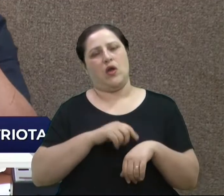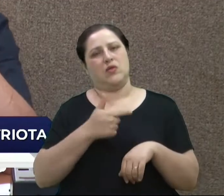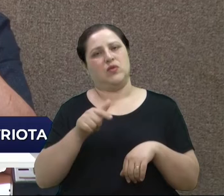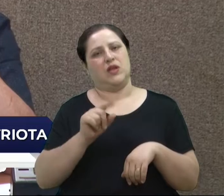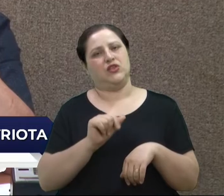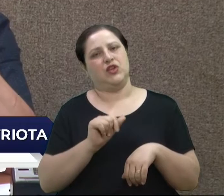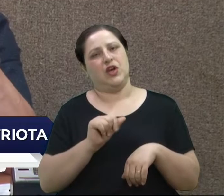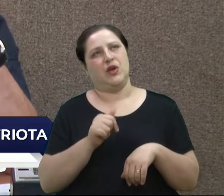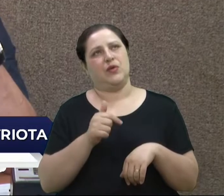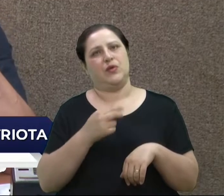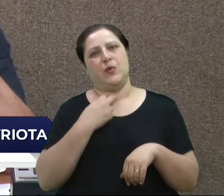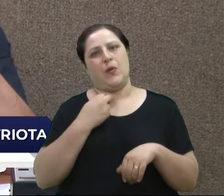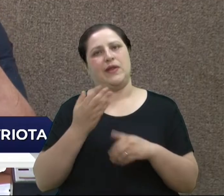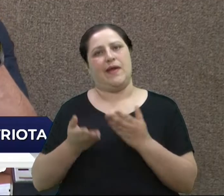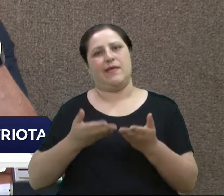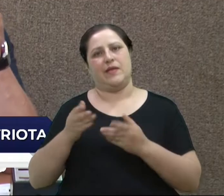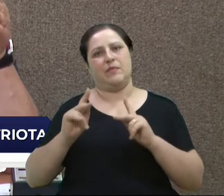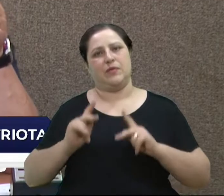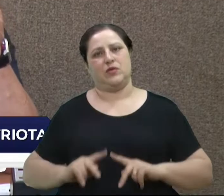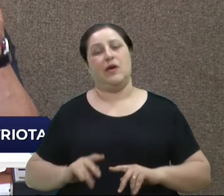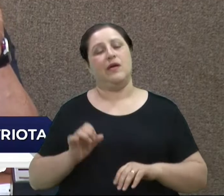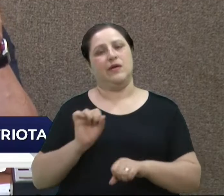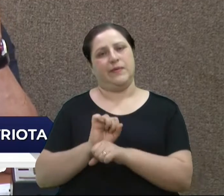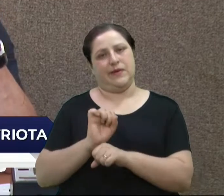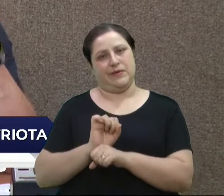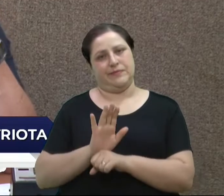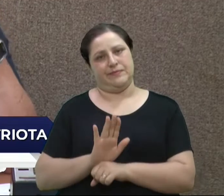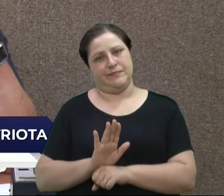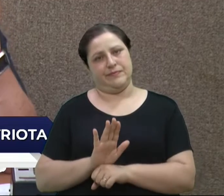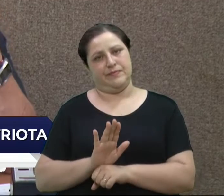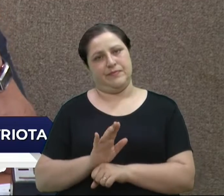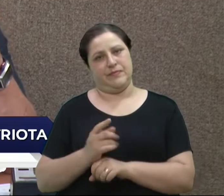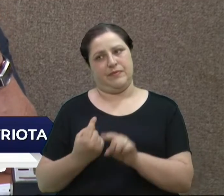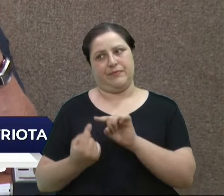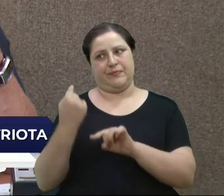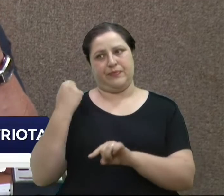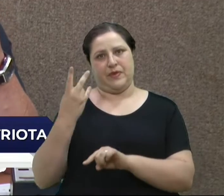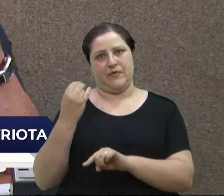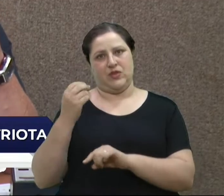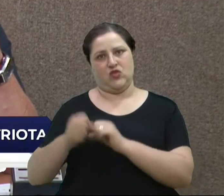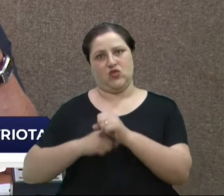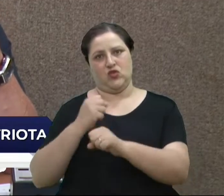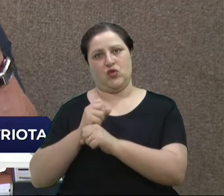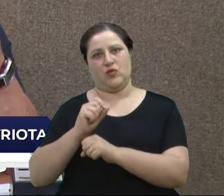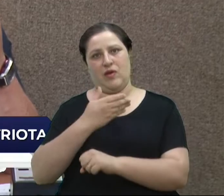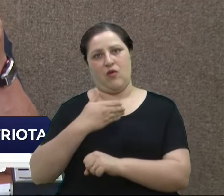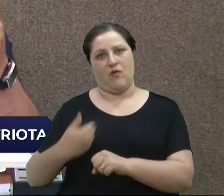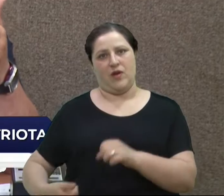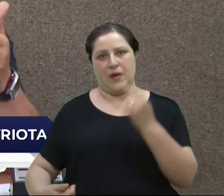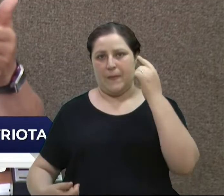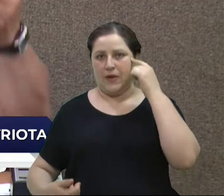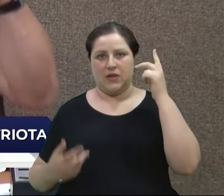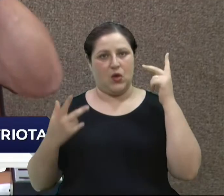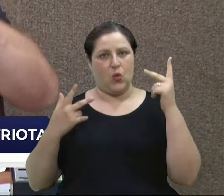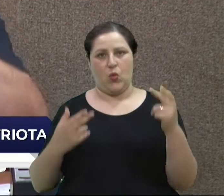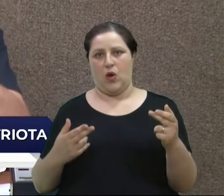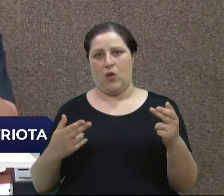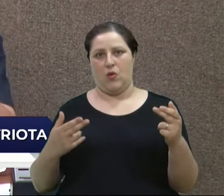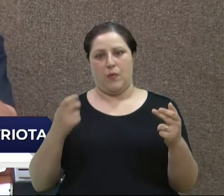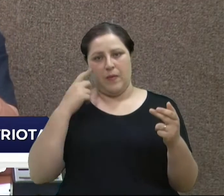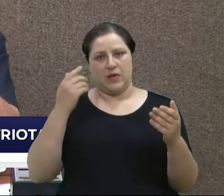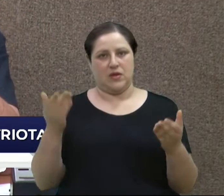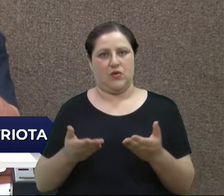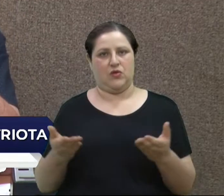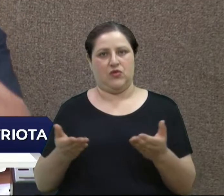porque não tem nem para atender as pessoas. Não, espera aí. Há 20 anos atrás, quem estava no governo pensou da mesma forma que estão pensando